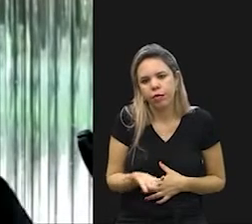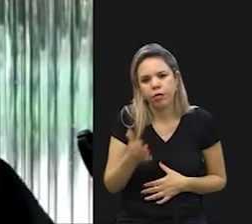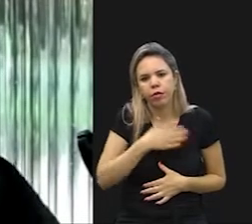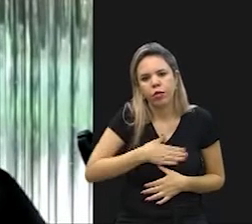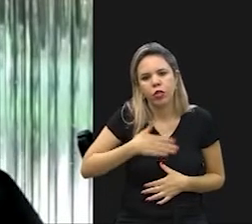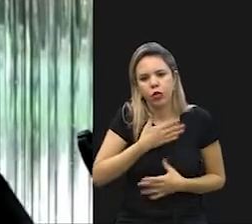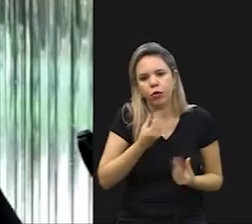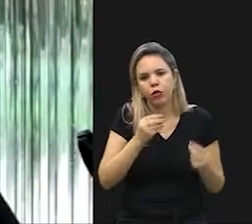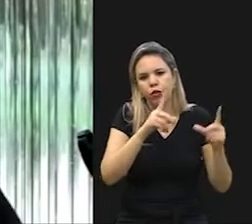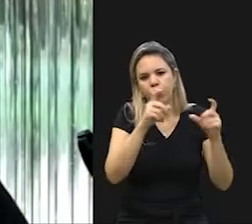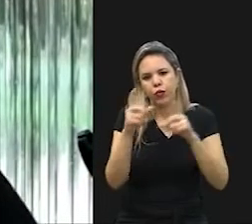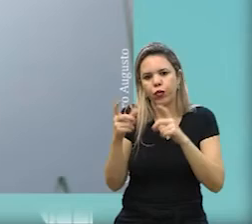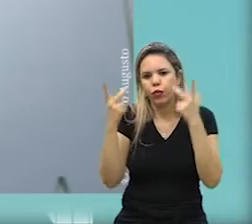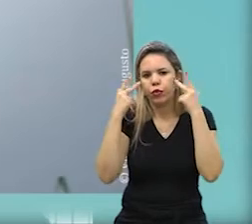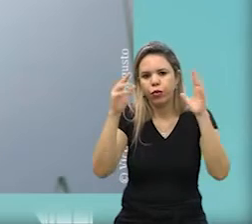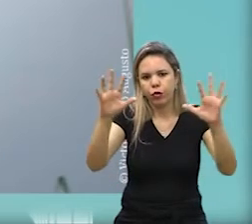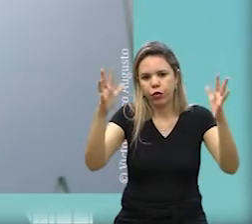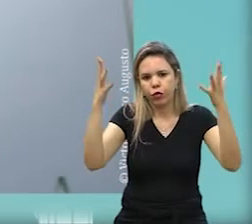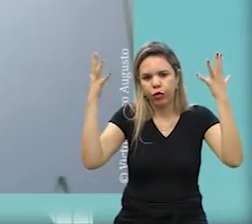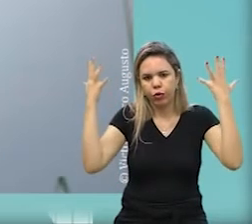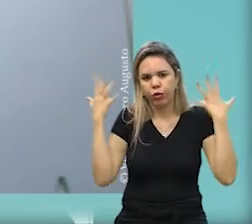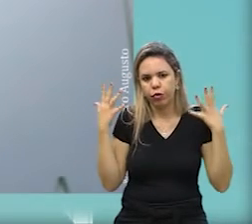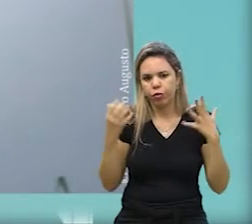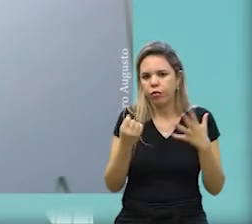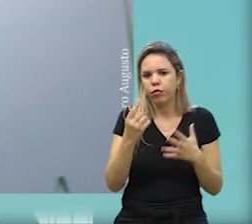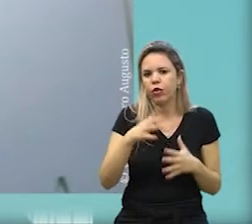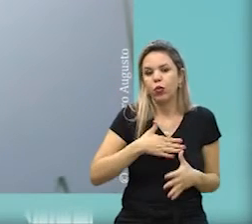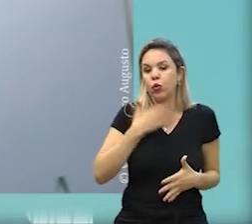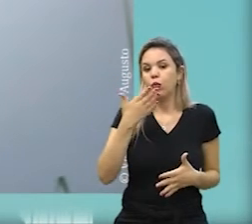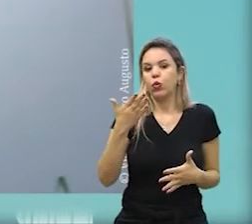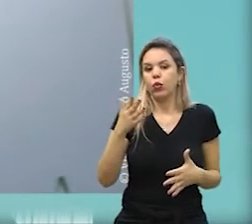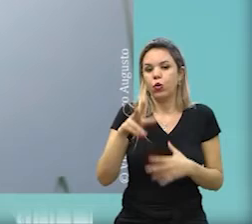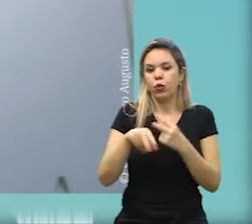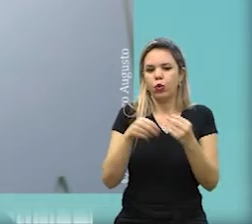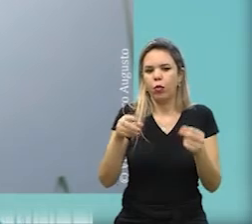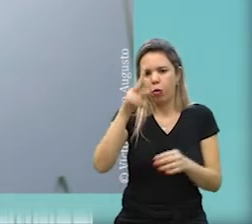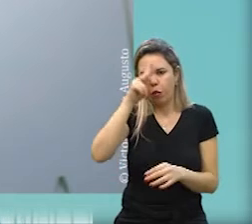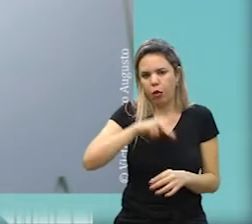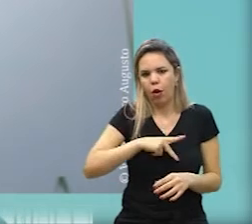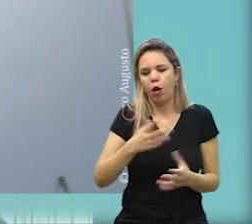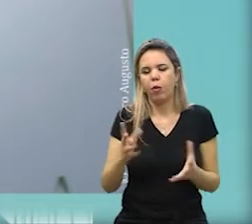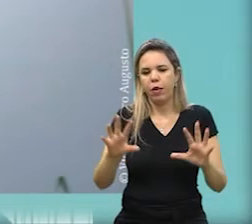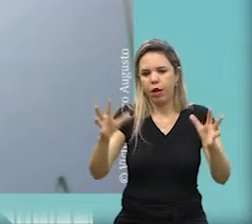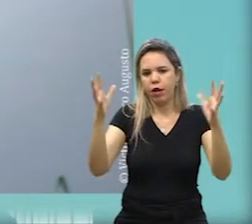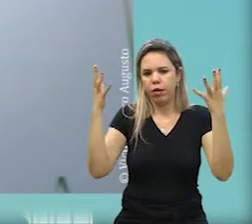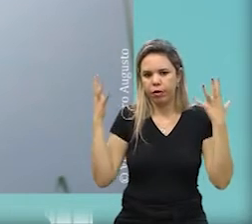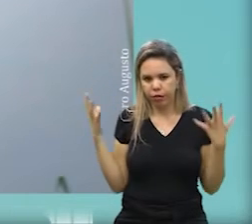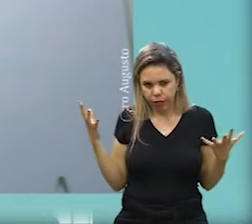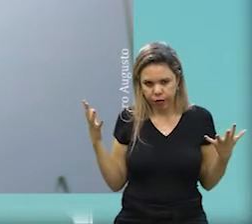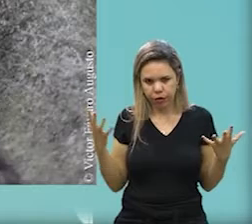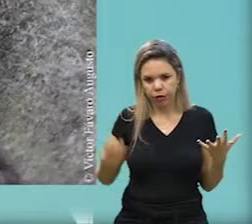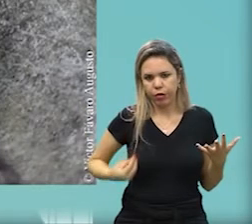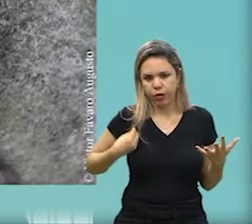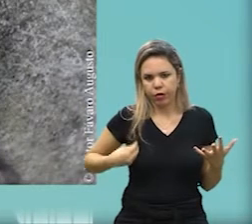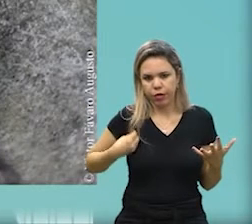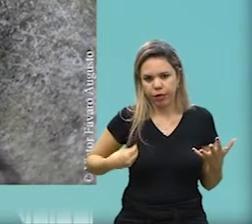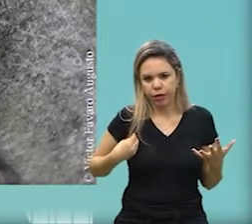gostar muito da fotografia de natureza, é que é imprevisível, depende dela própria. E a natureza é um ser